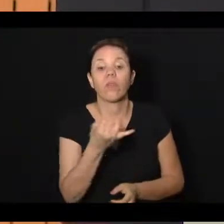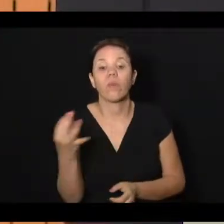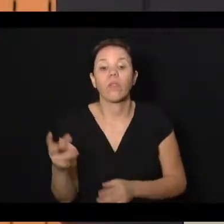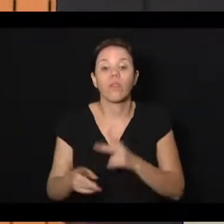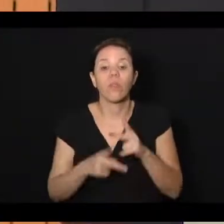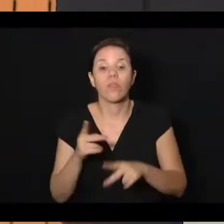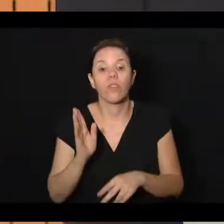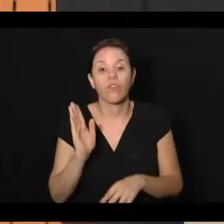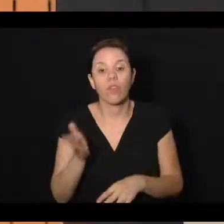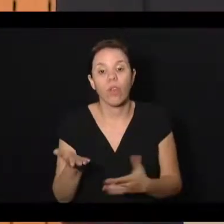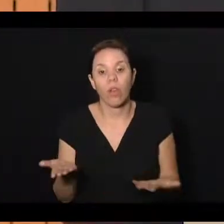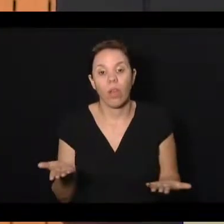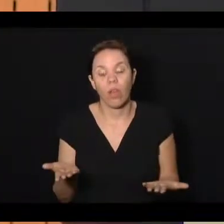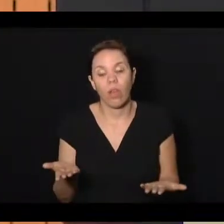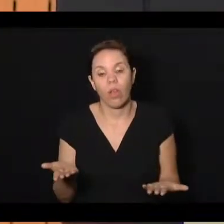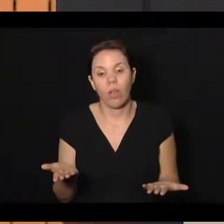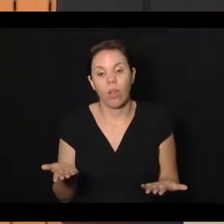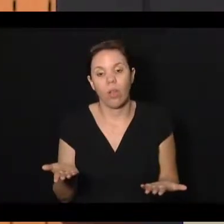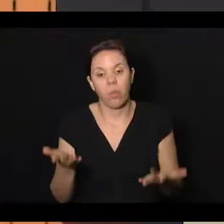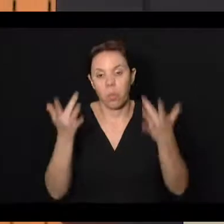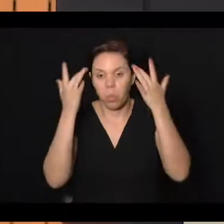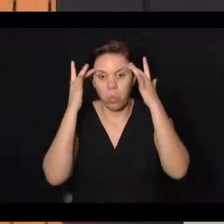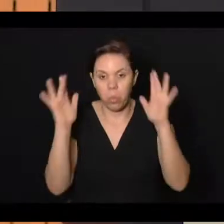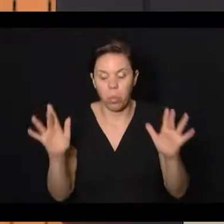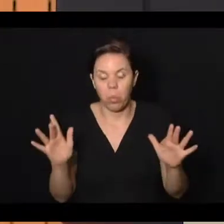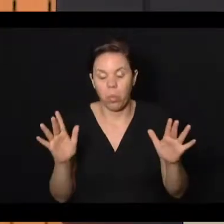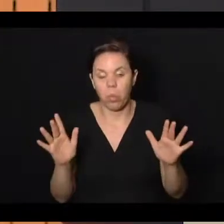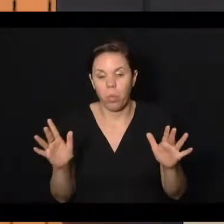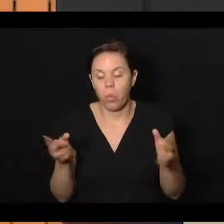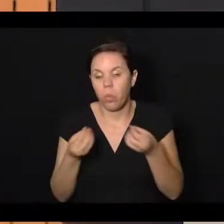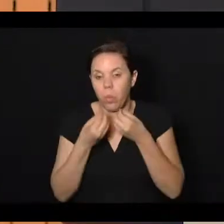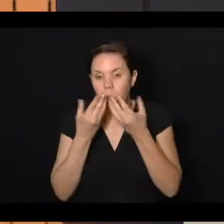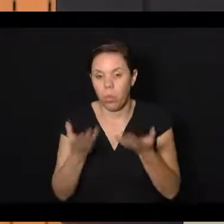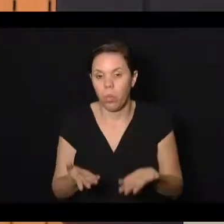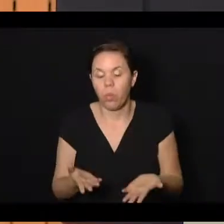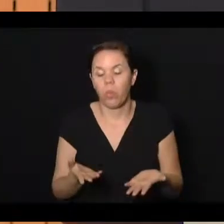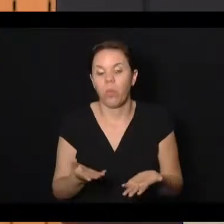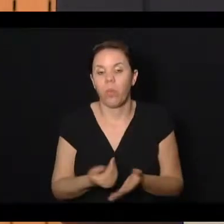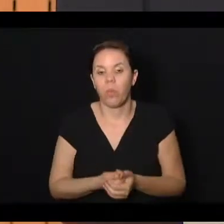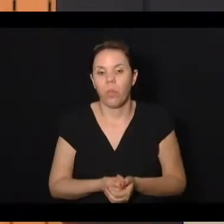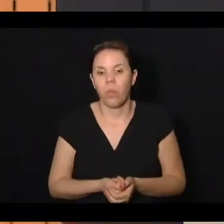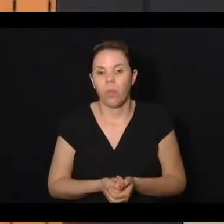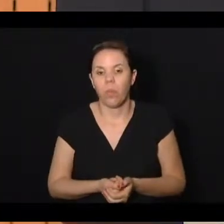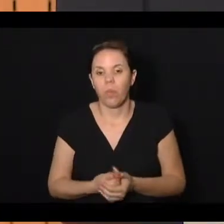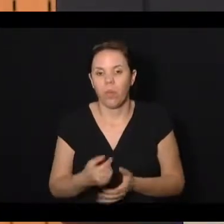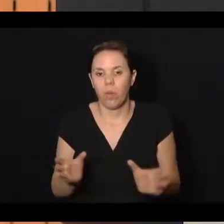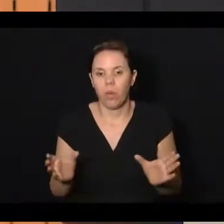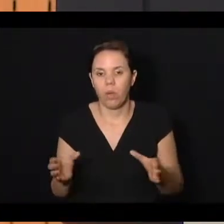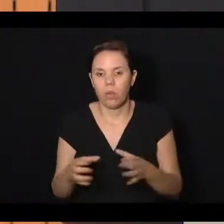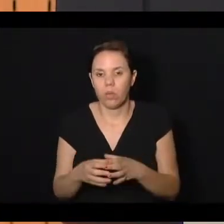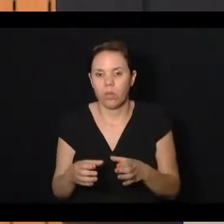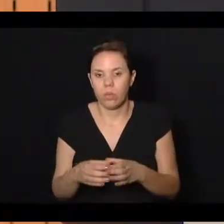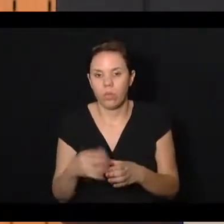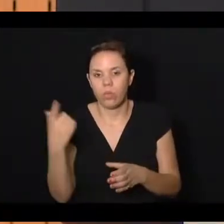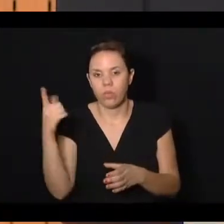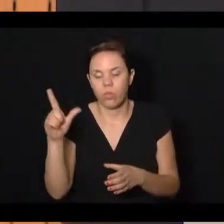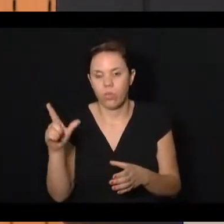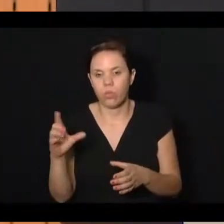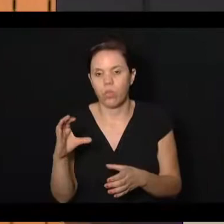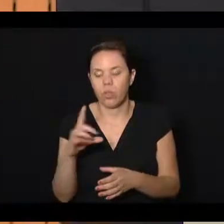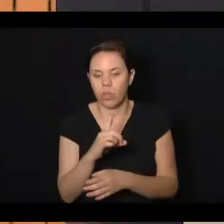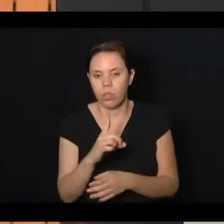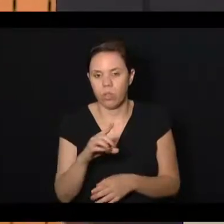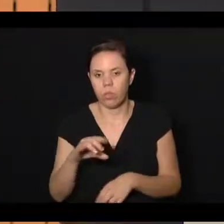passaram por isso isso aí já realmente eu não sei dizer especificamente para você que é a coordenadoria da cidadania que cuida mas é um